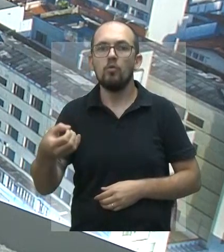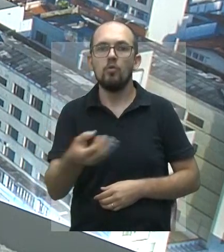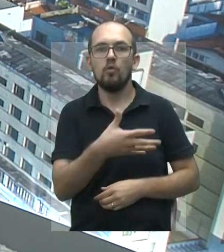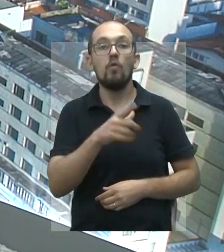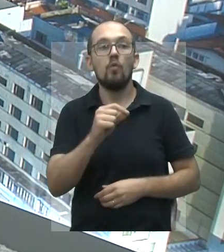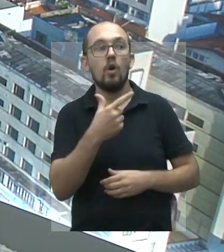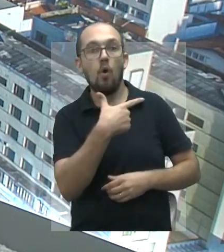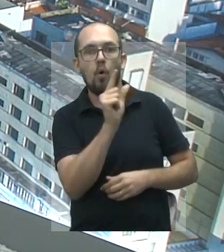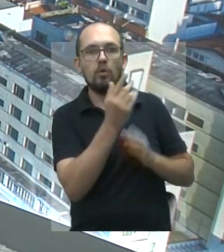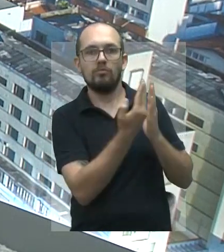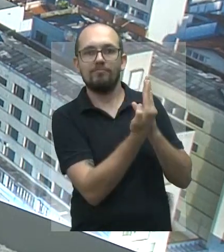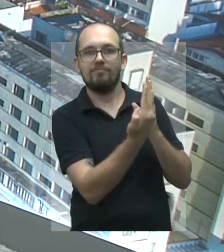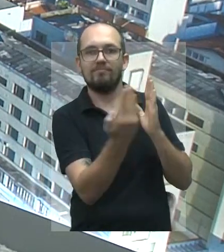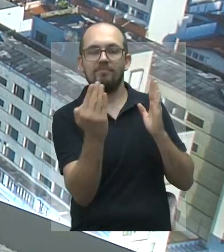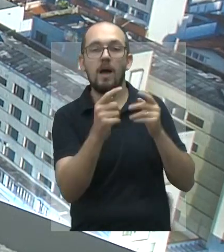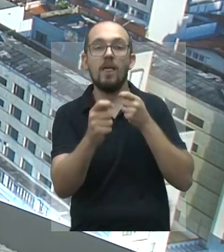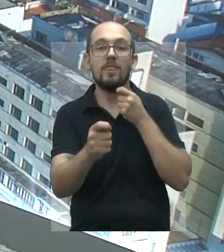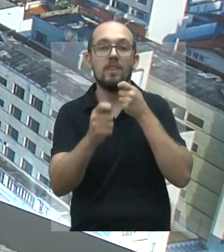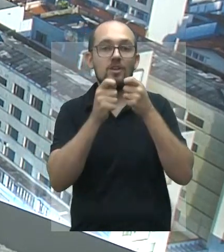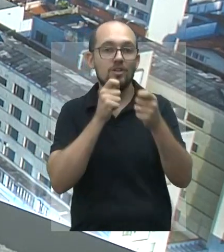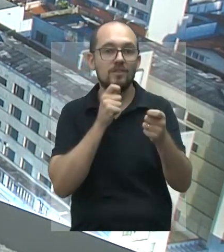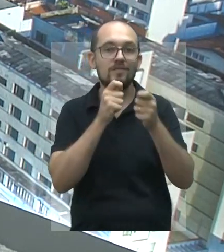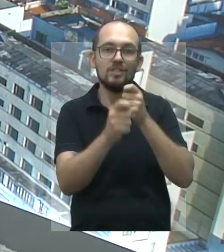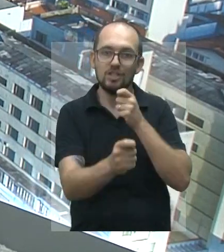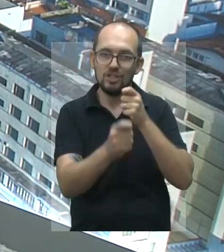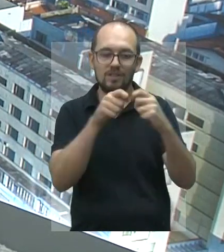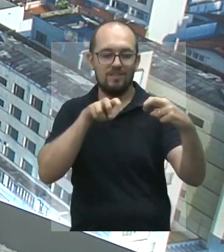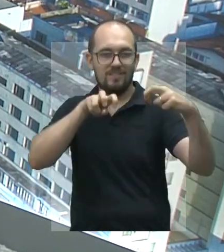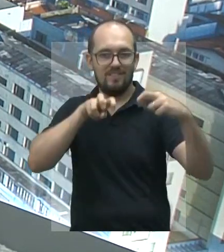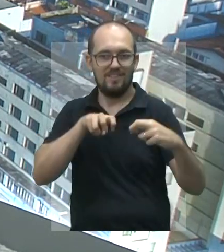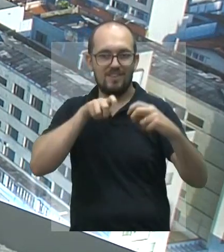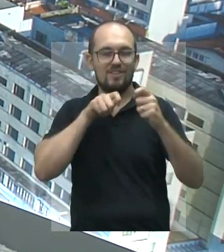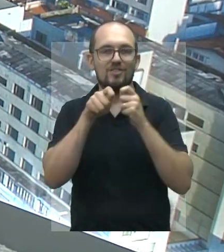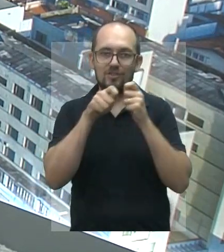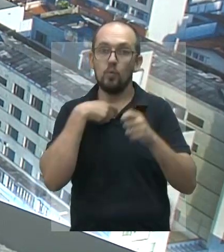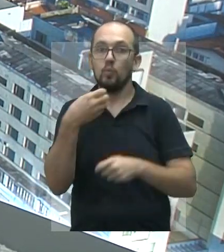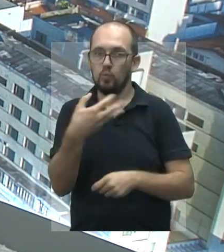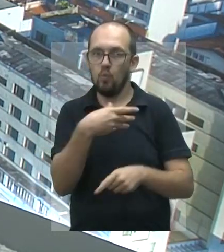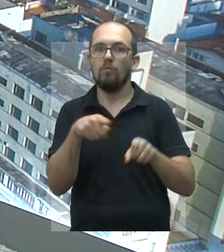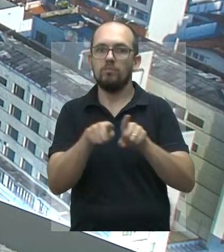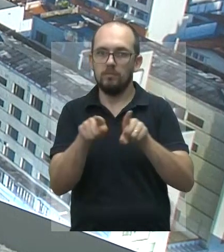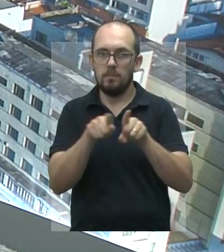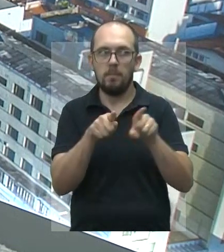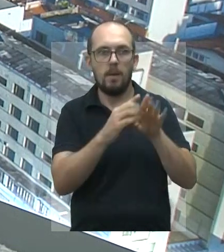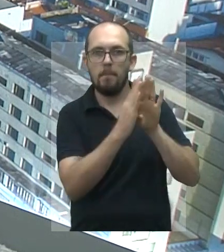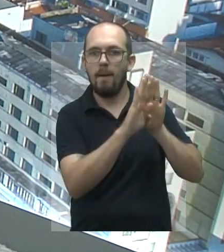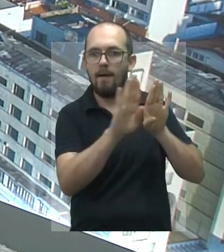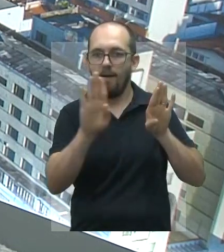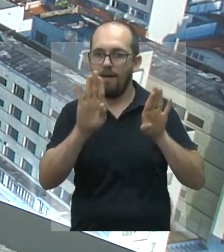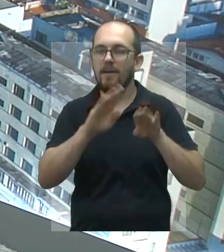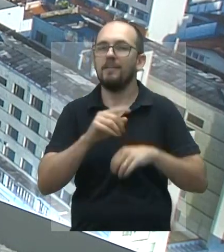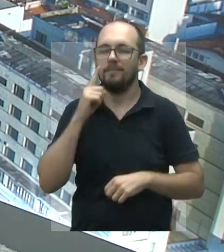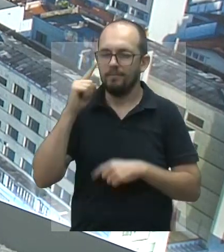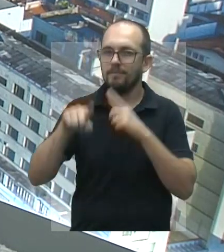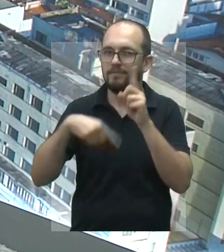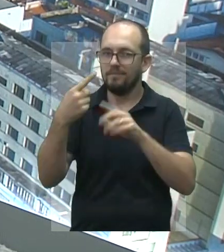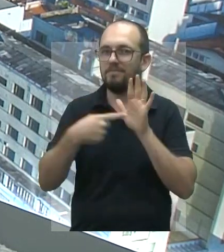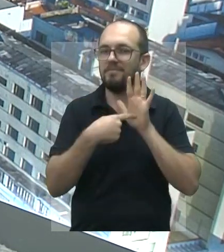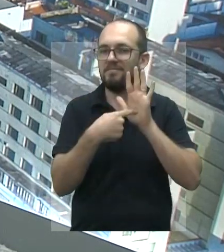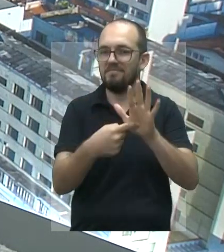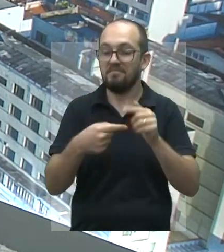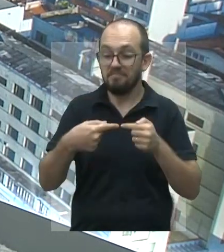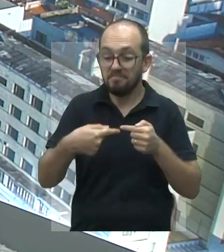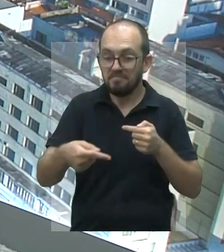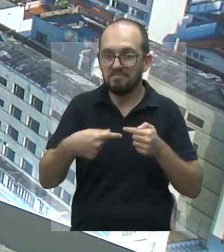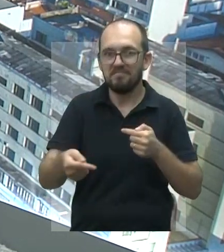também o nosso novo cenário para os programas de entrevista, o Câmara Entrevista, entre outros. Tem muita coisa boa vindo ainda nesse